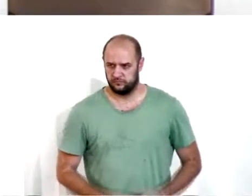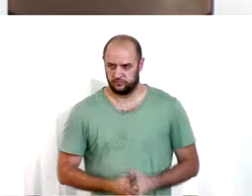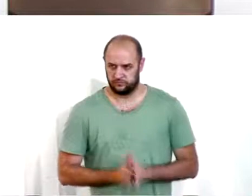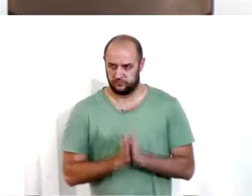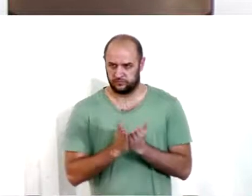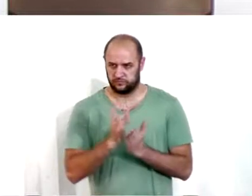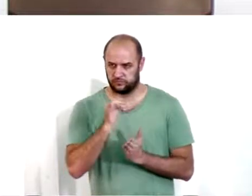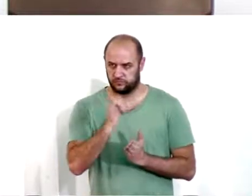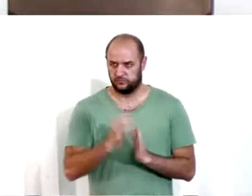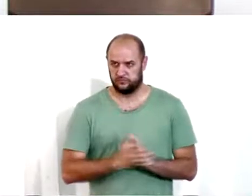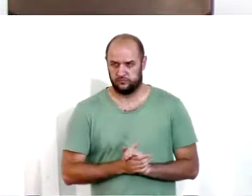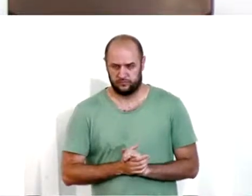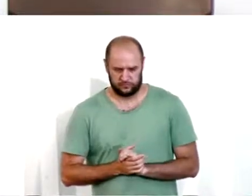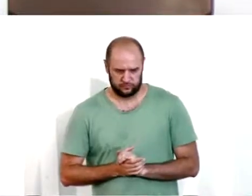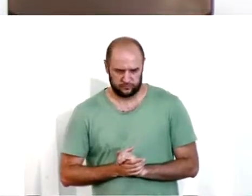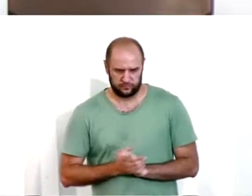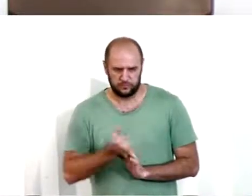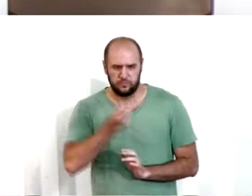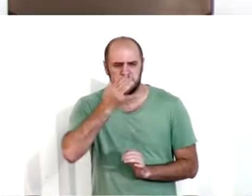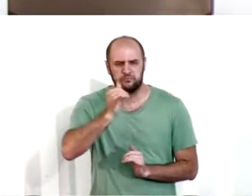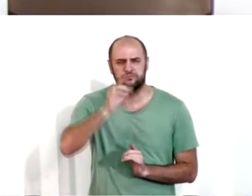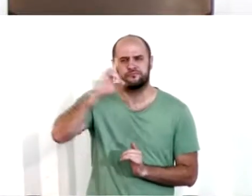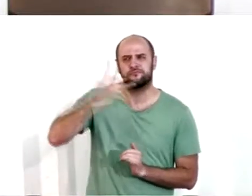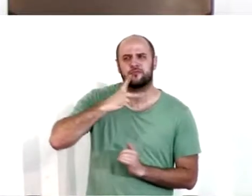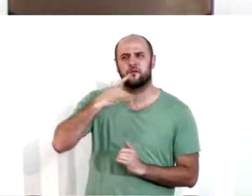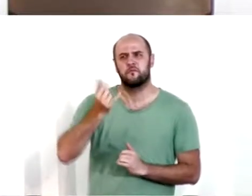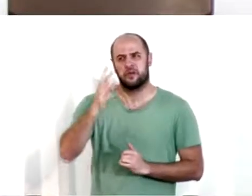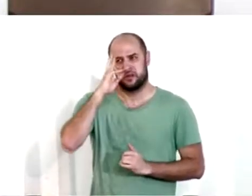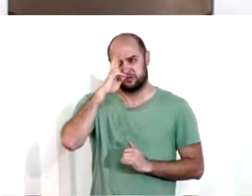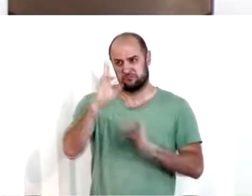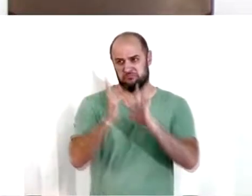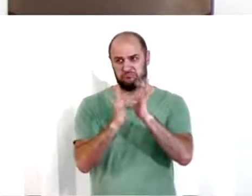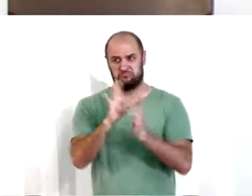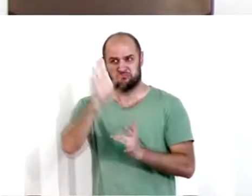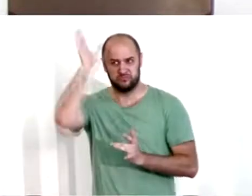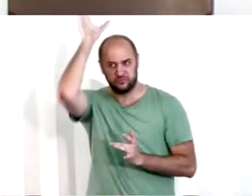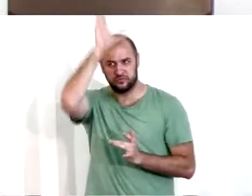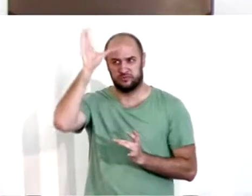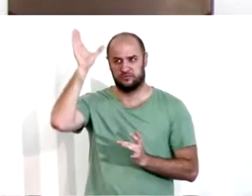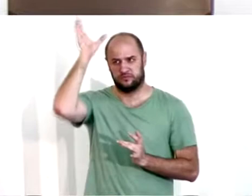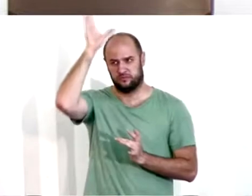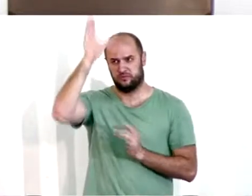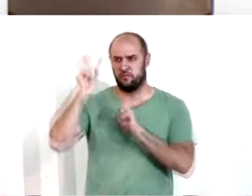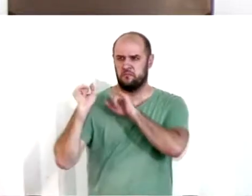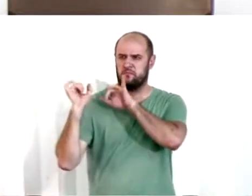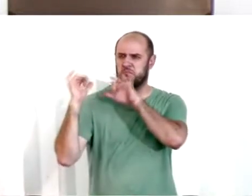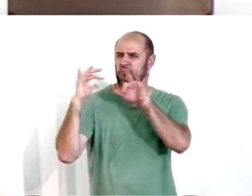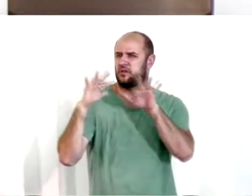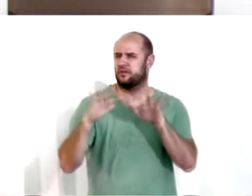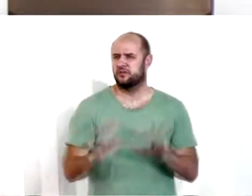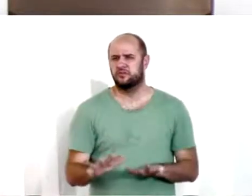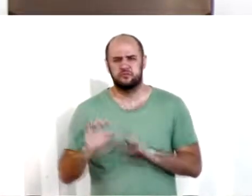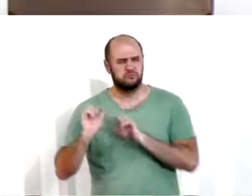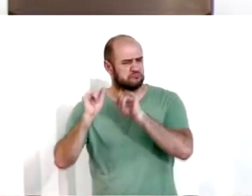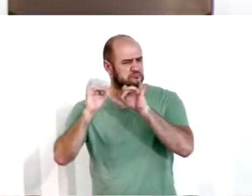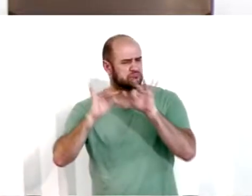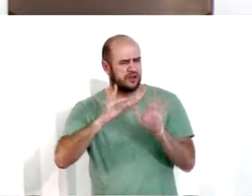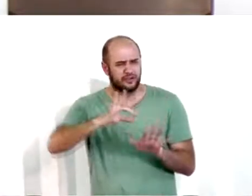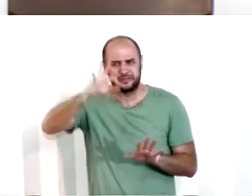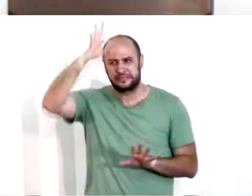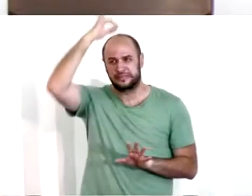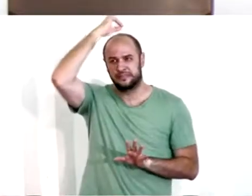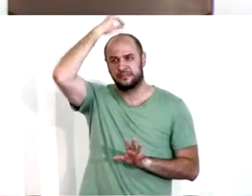Assim diz a palavra do nosso Senhor. Bendito Deus e Pai de nosso Senhor Jesus Cristo, que nos tem abençoado com toda sorte de